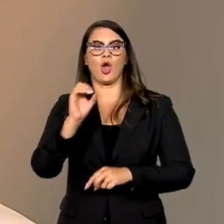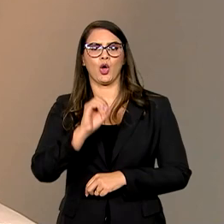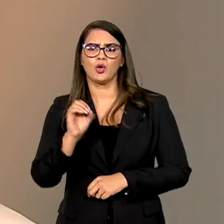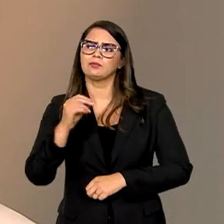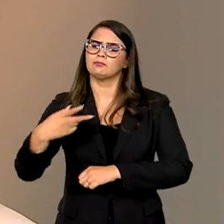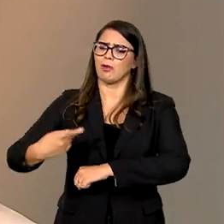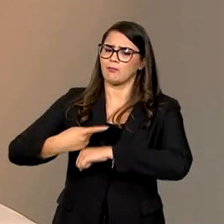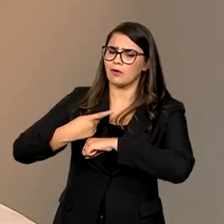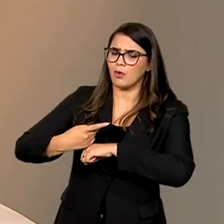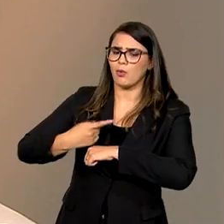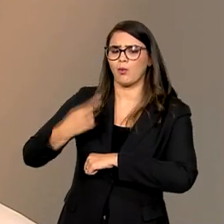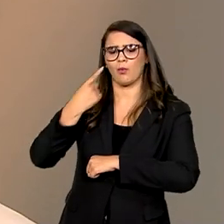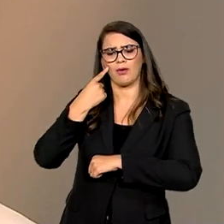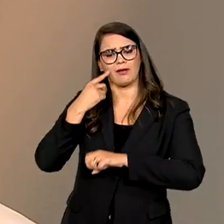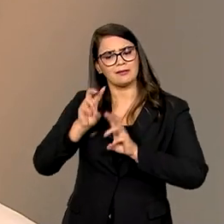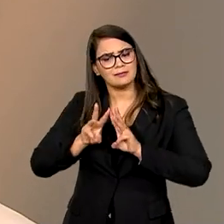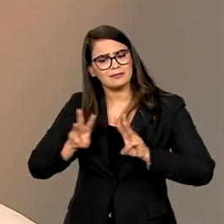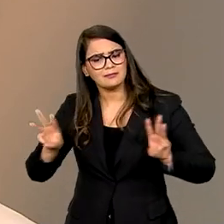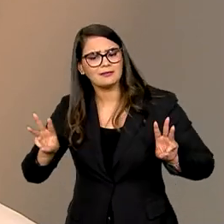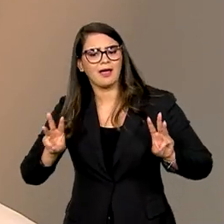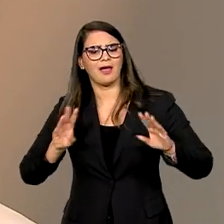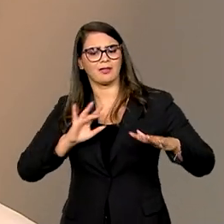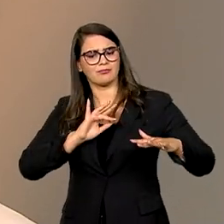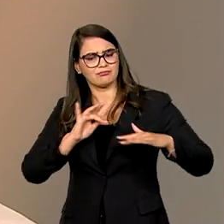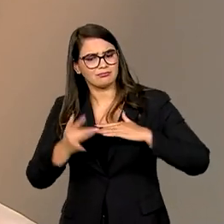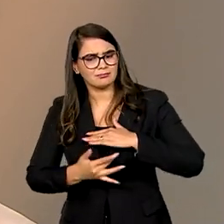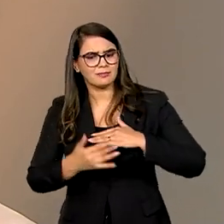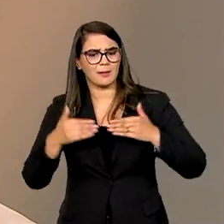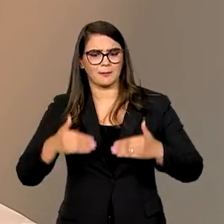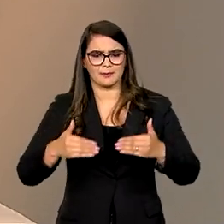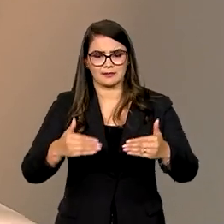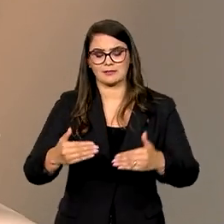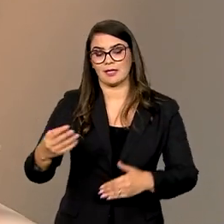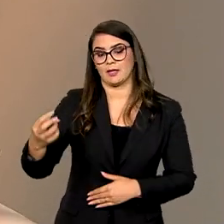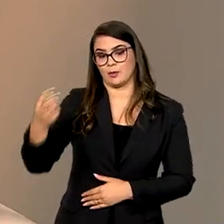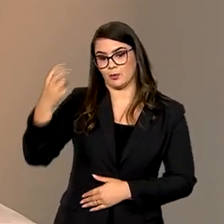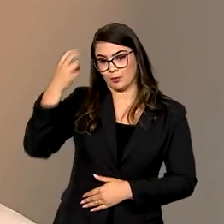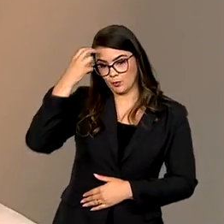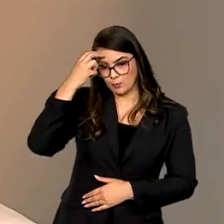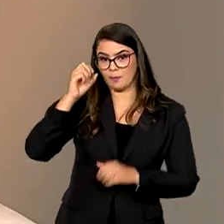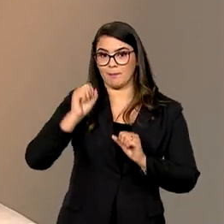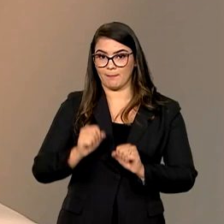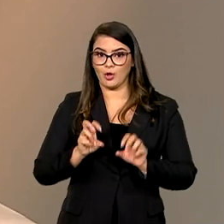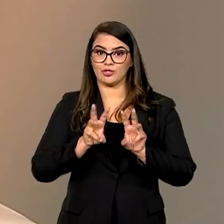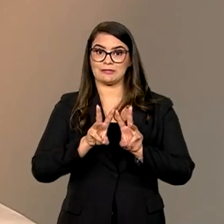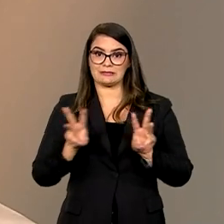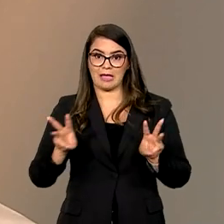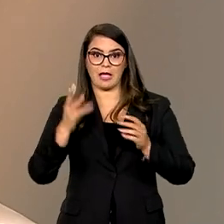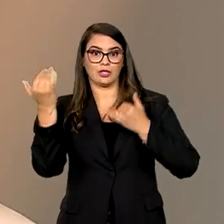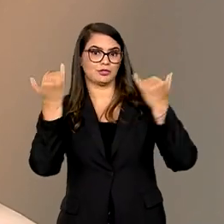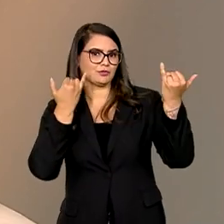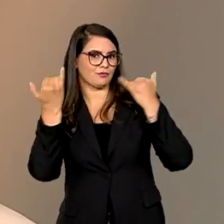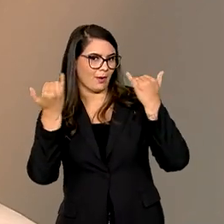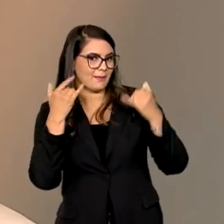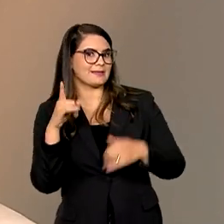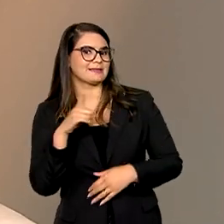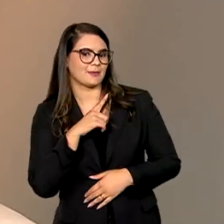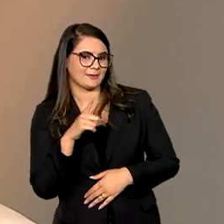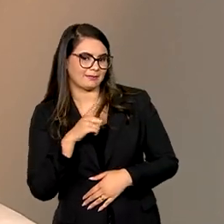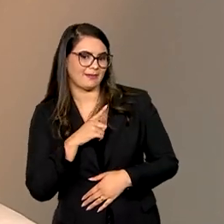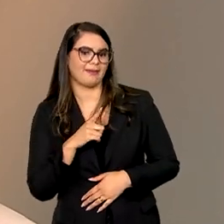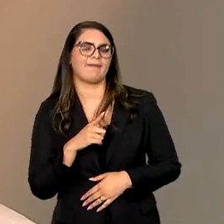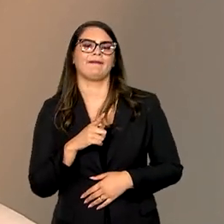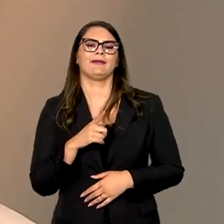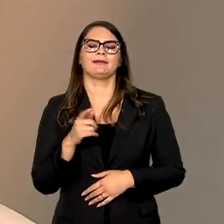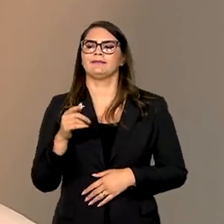procure, acesse as redes sociais do Ministério da Cultura, pode acessar também o nosso site, onde estão as nossas informações. A gente tem